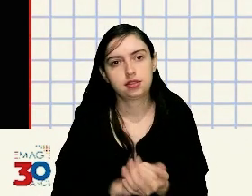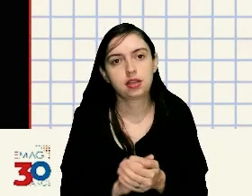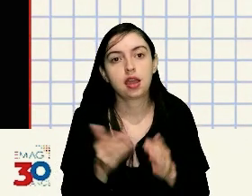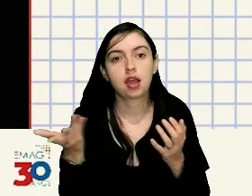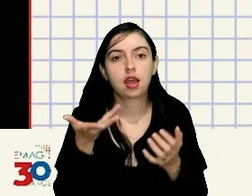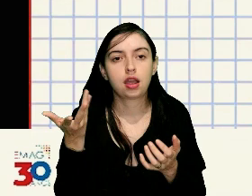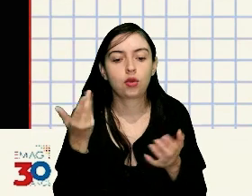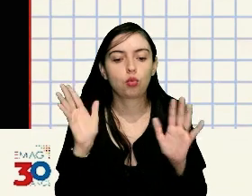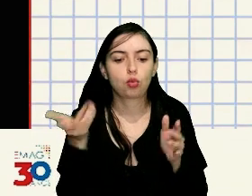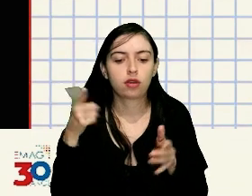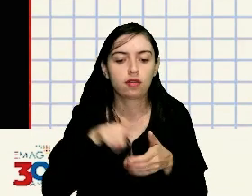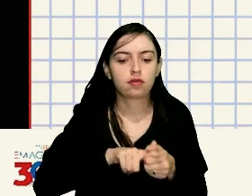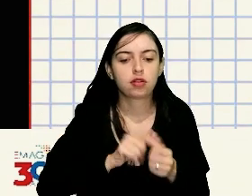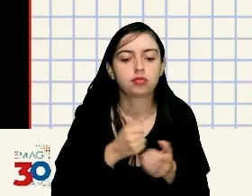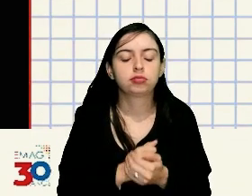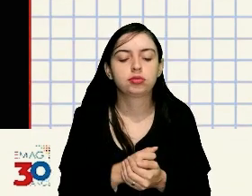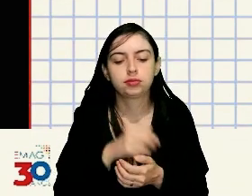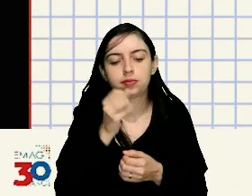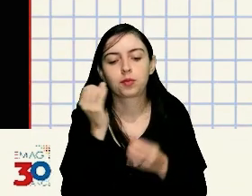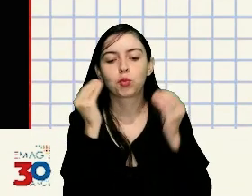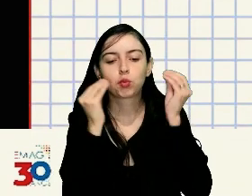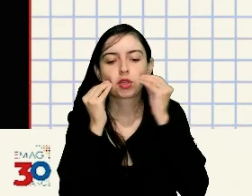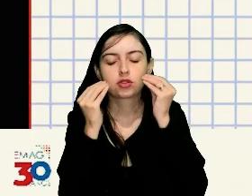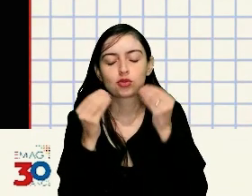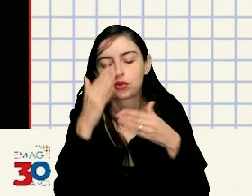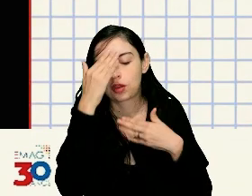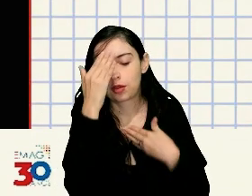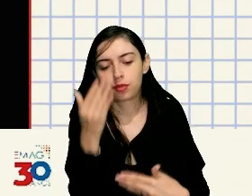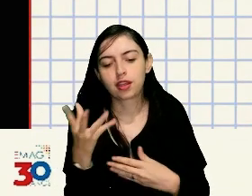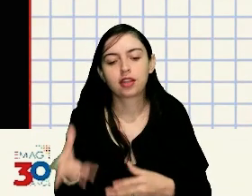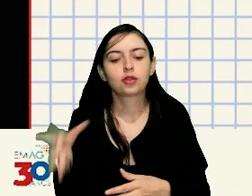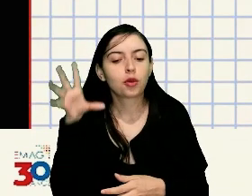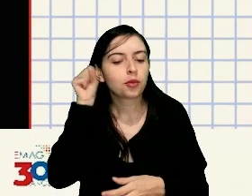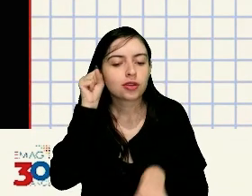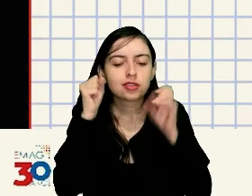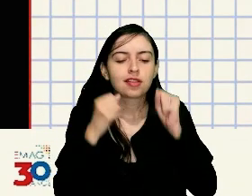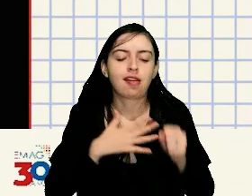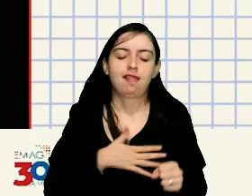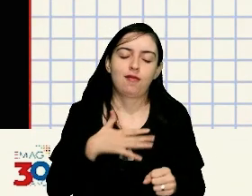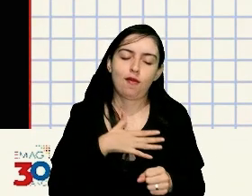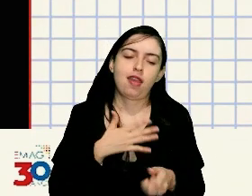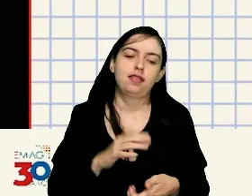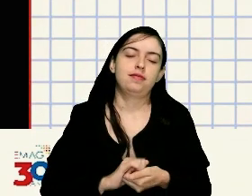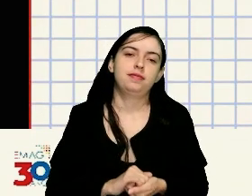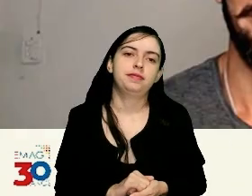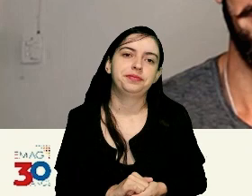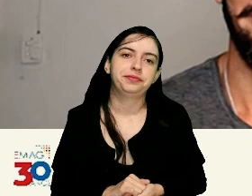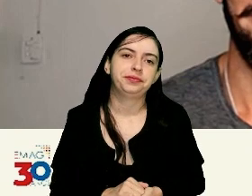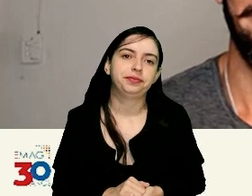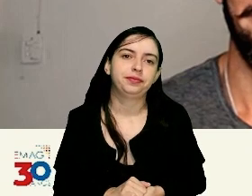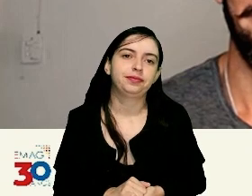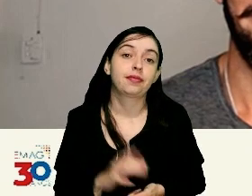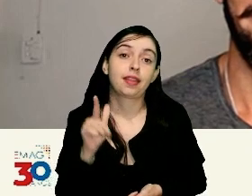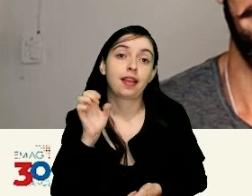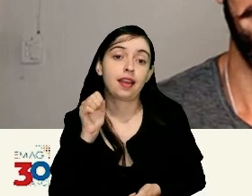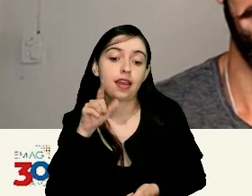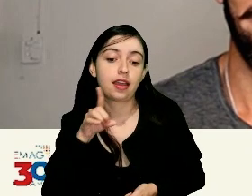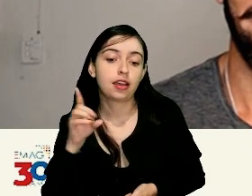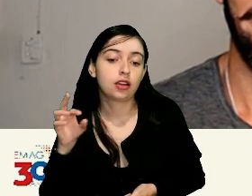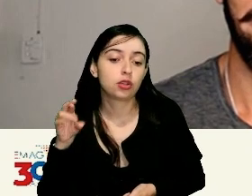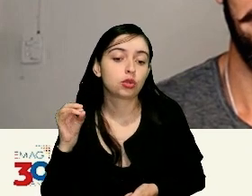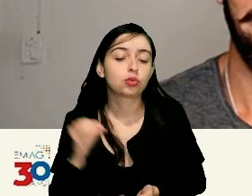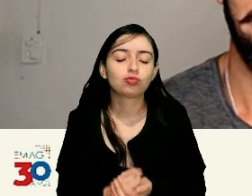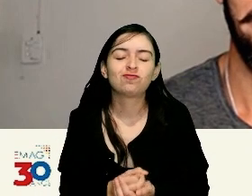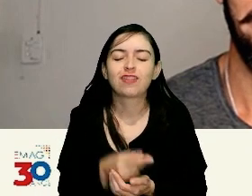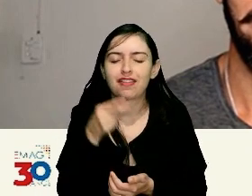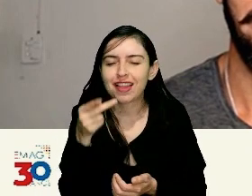para vocês. Beijão e obrigado por terem me escutado com tanto carinho. Leandro, muito boa a sua fala, extremamente clara.